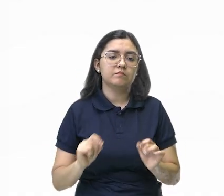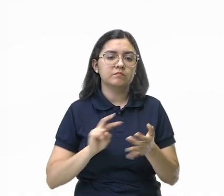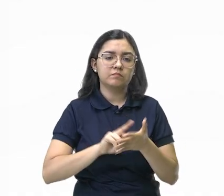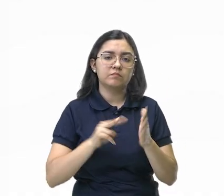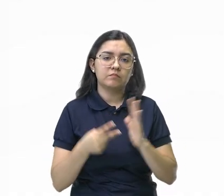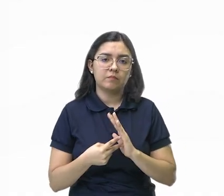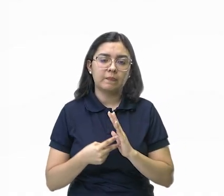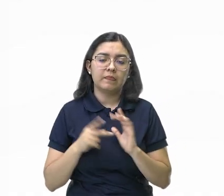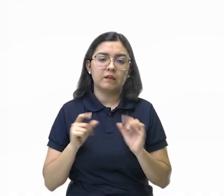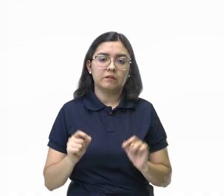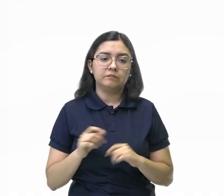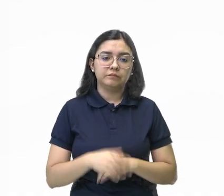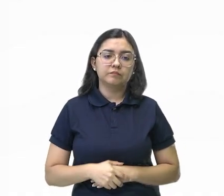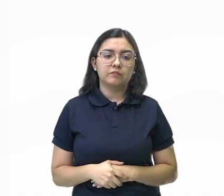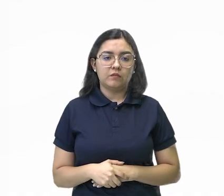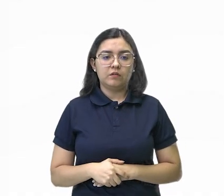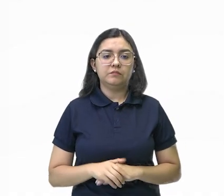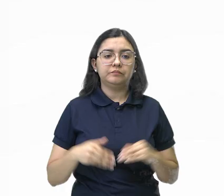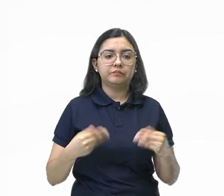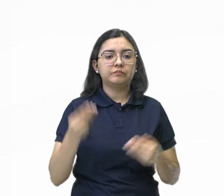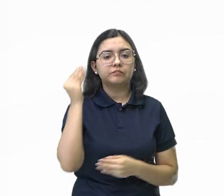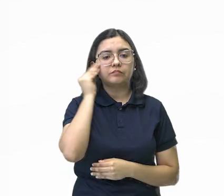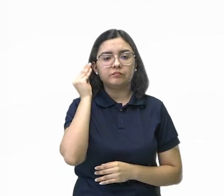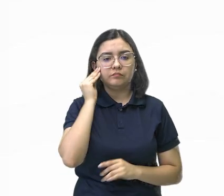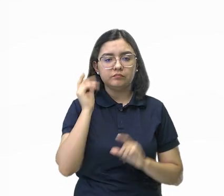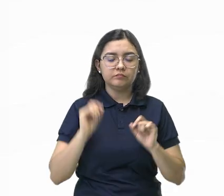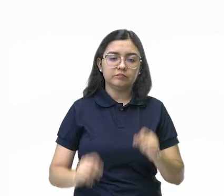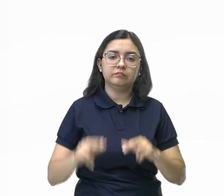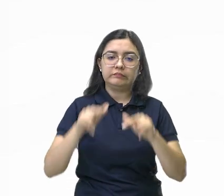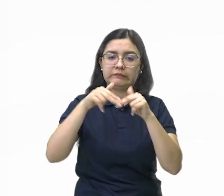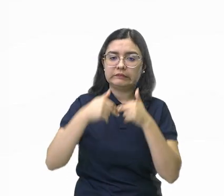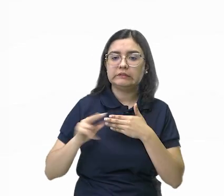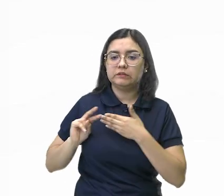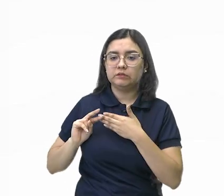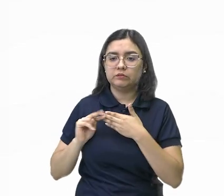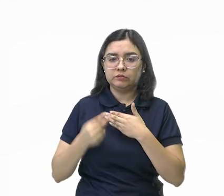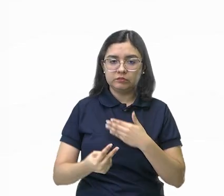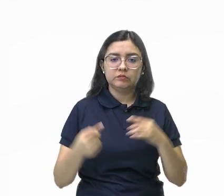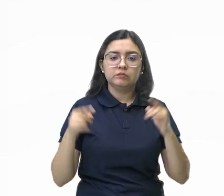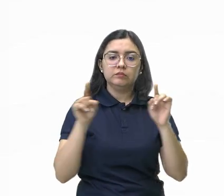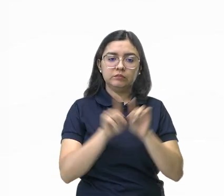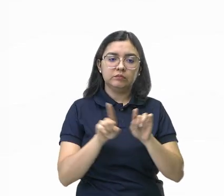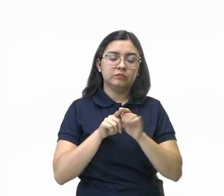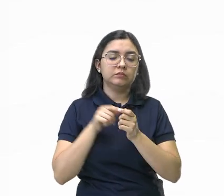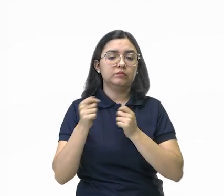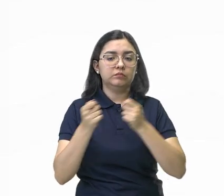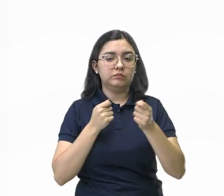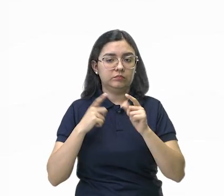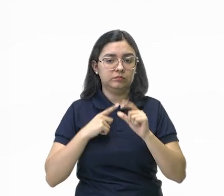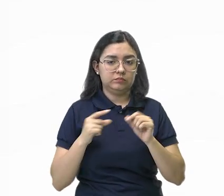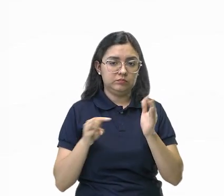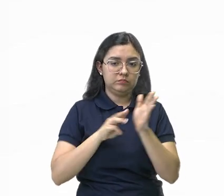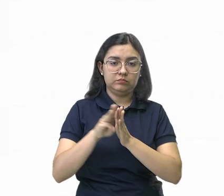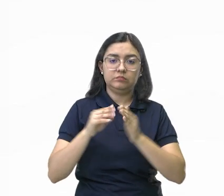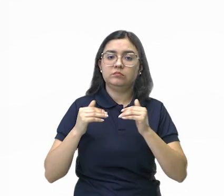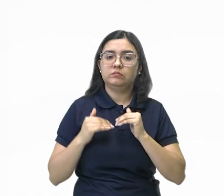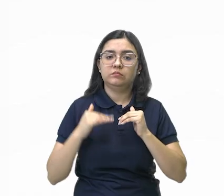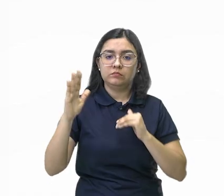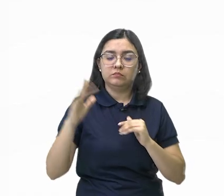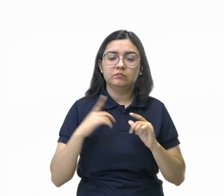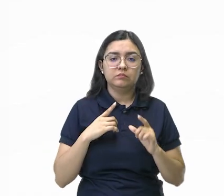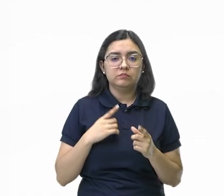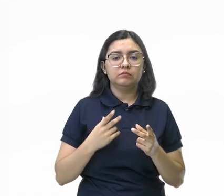esse método? Quando se testa a causa e efeito em condições controladas. Esse método aí é um dos mais antigos para